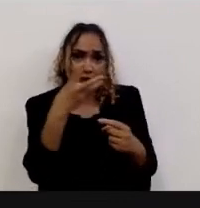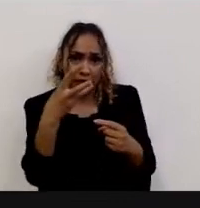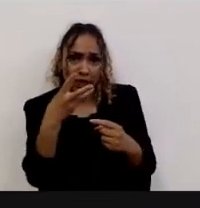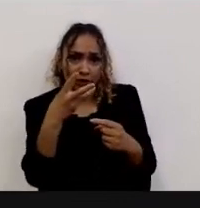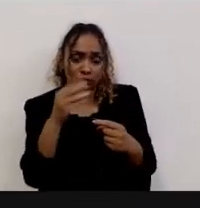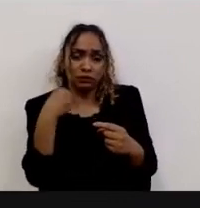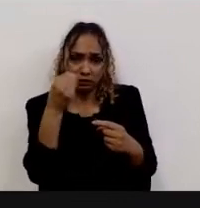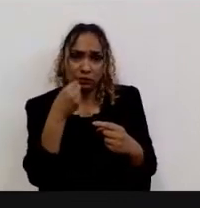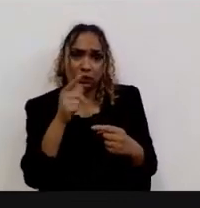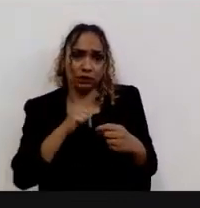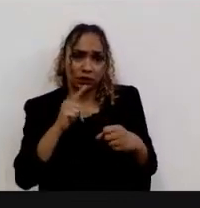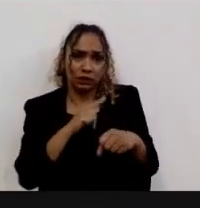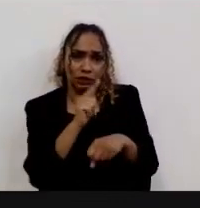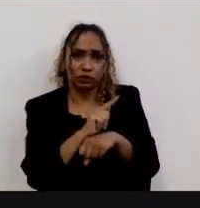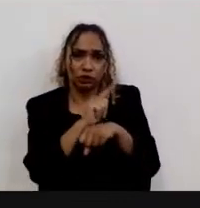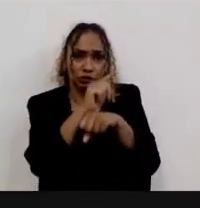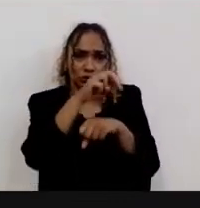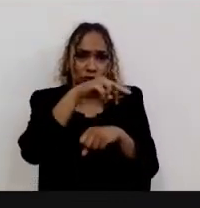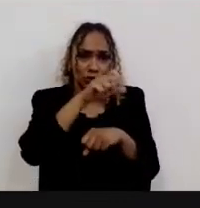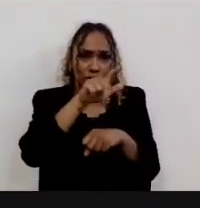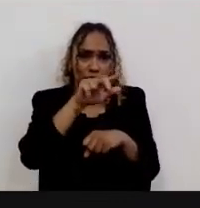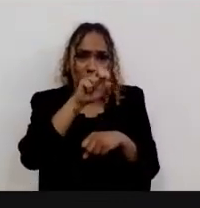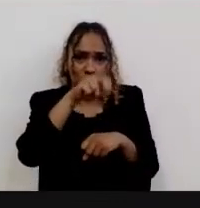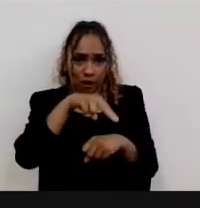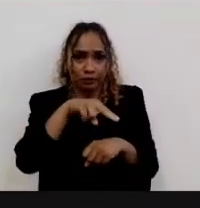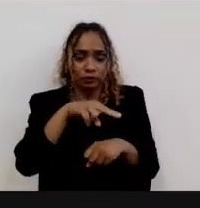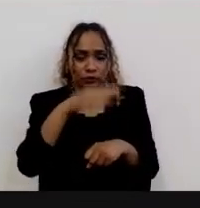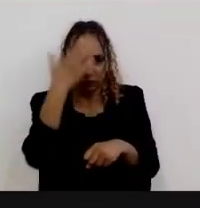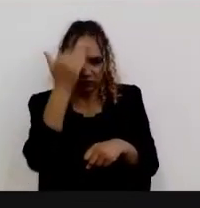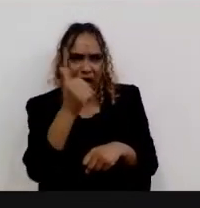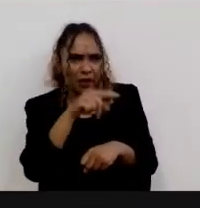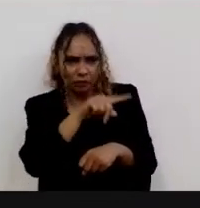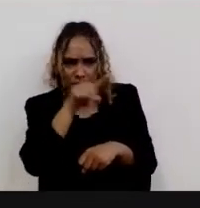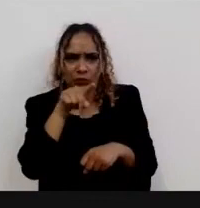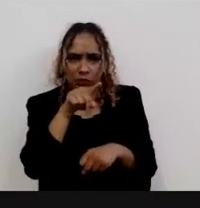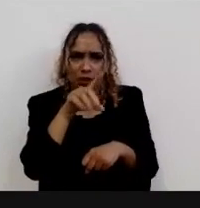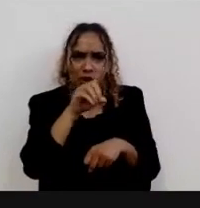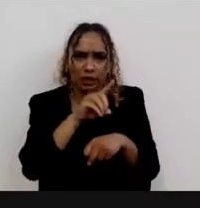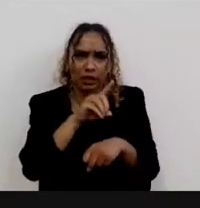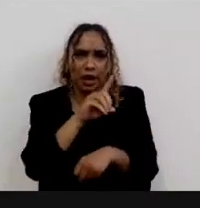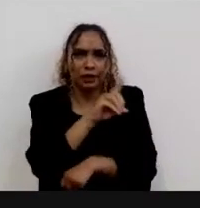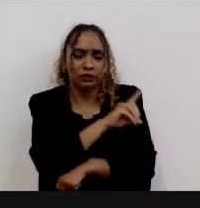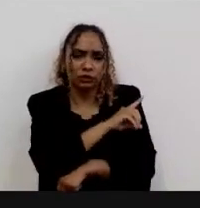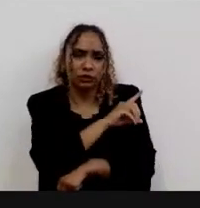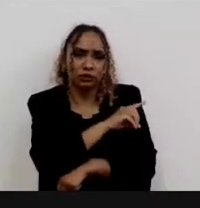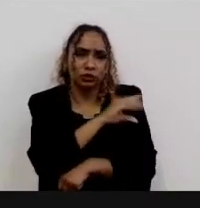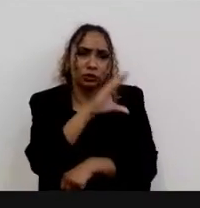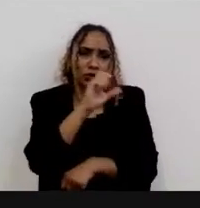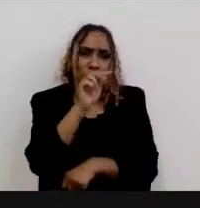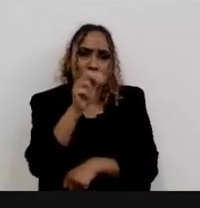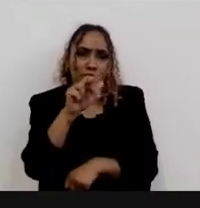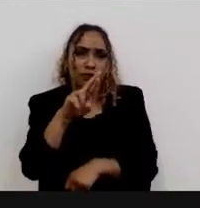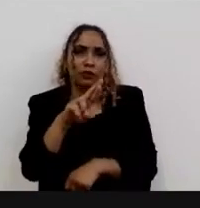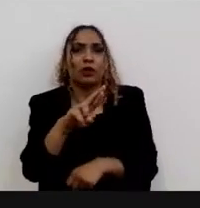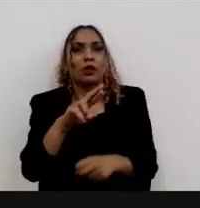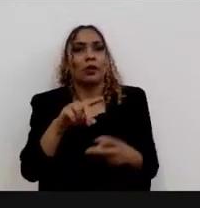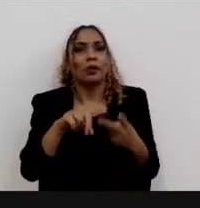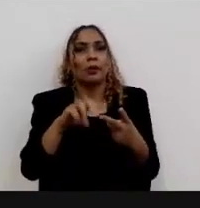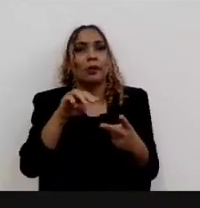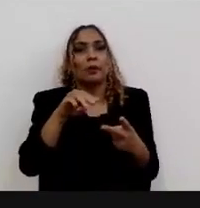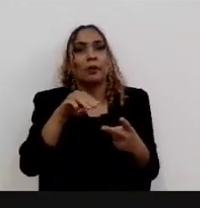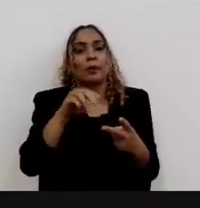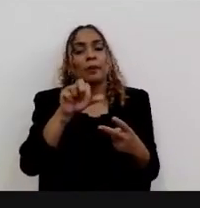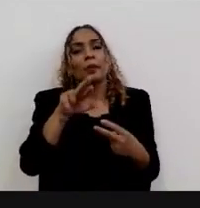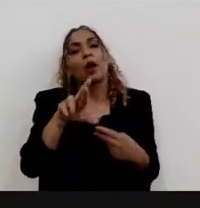como gestor. O Nelson, como todos sabem, é o diretor do CEFOR, o Mauro foi diretor do departamento técnico por